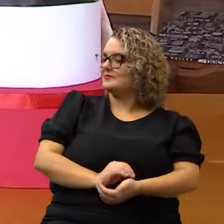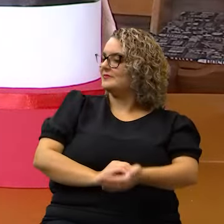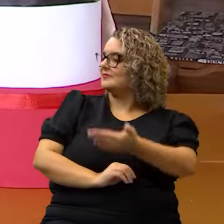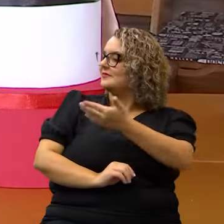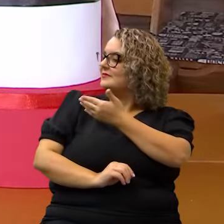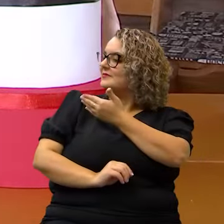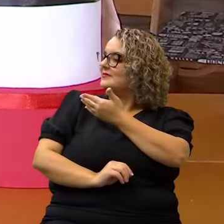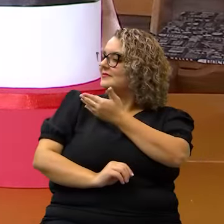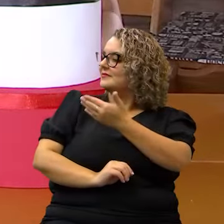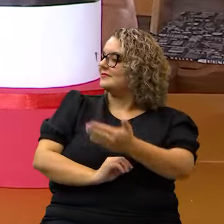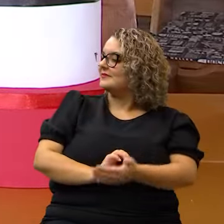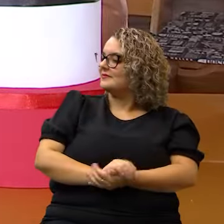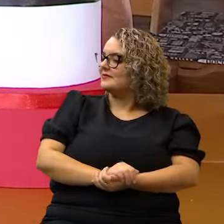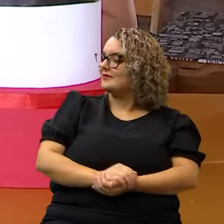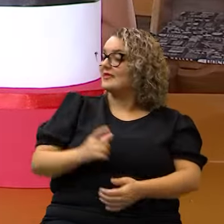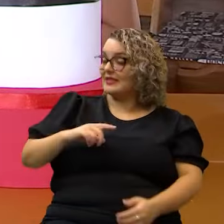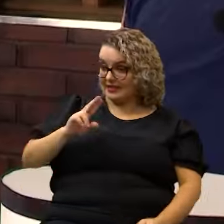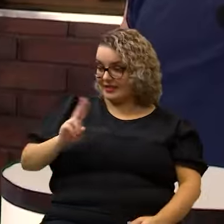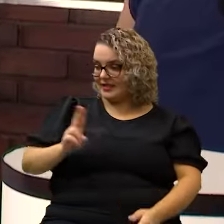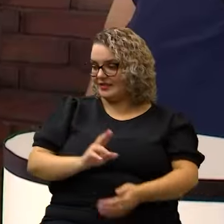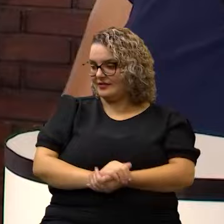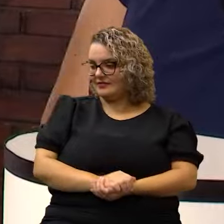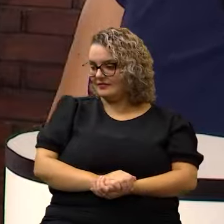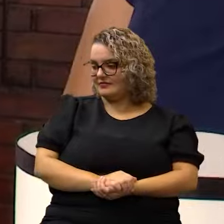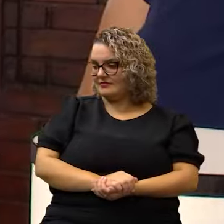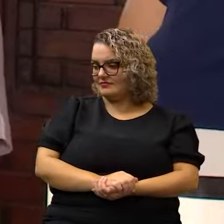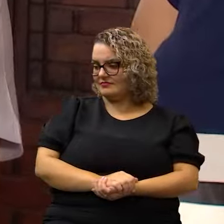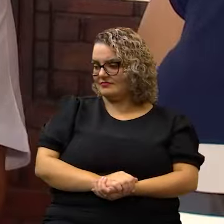minha primeira pecinha. Tem nome?